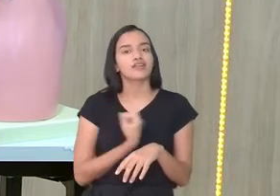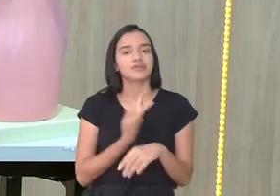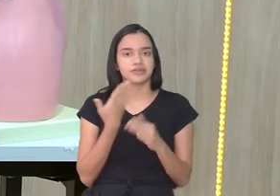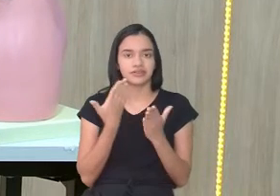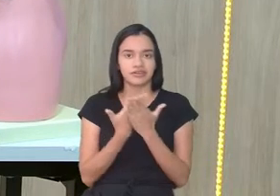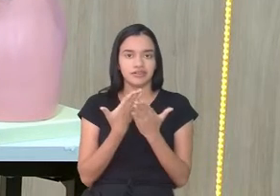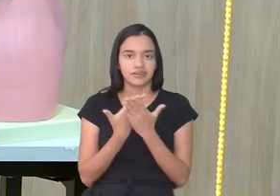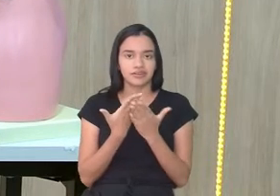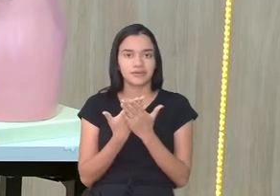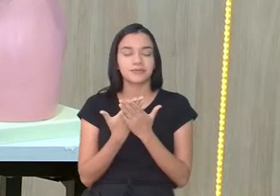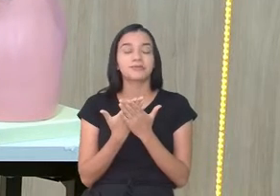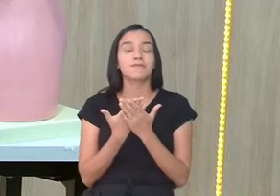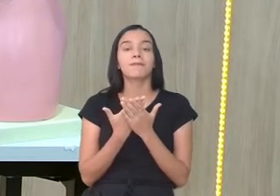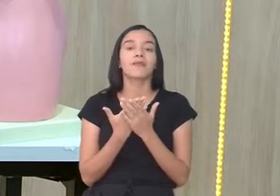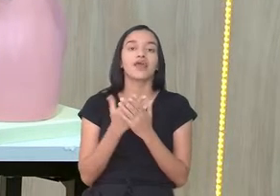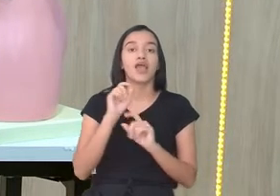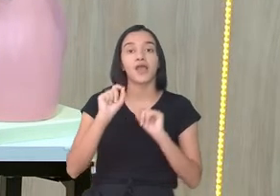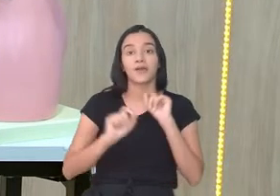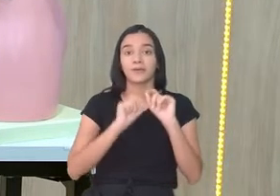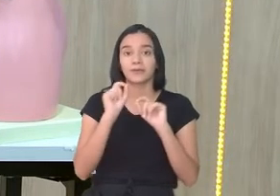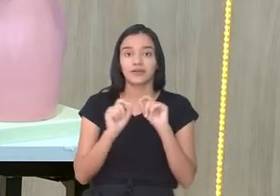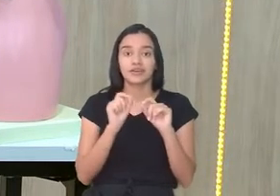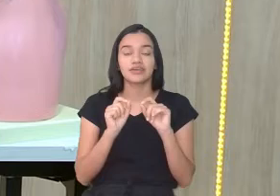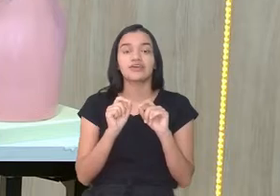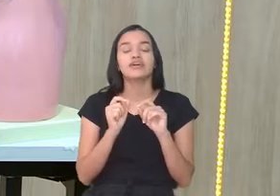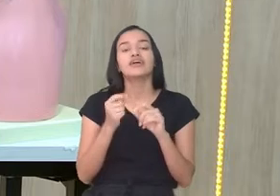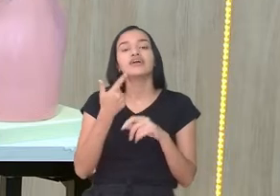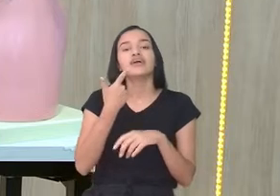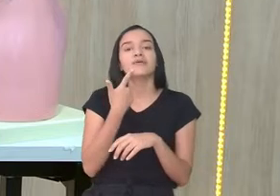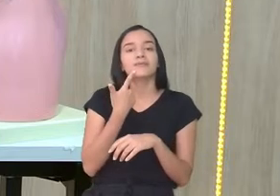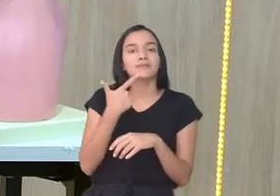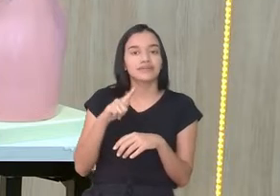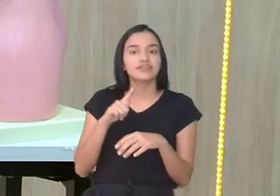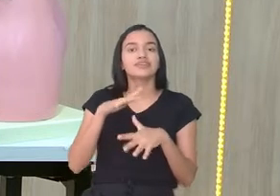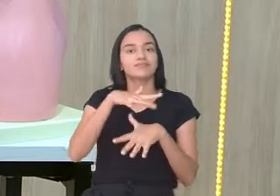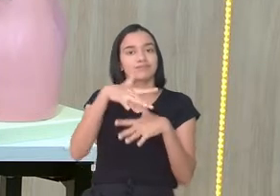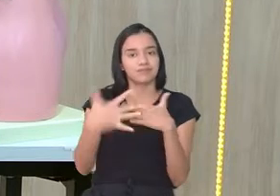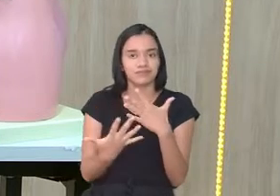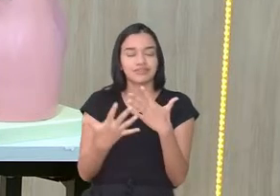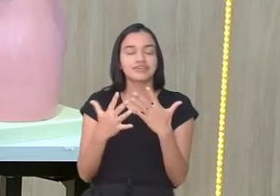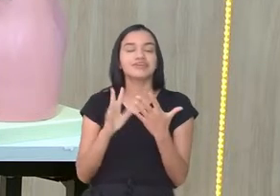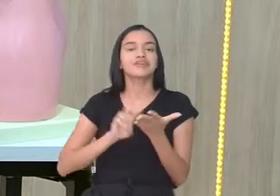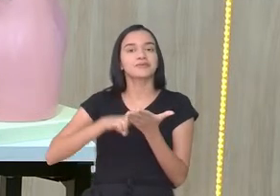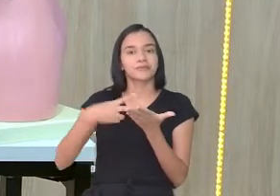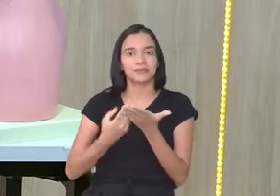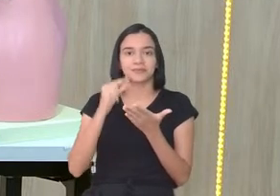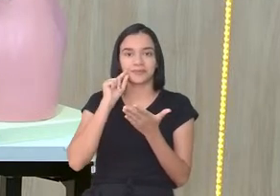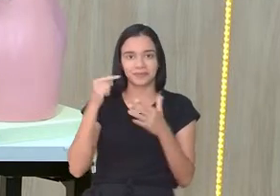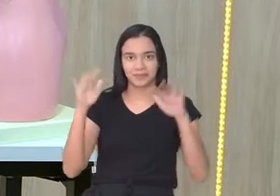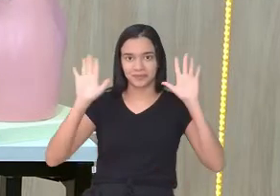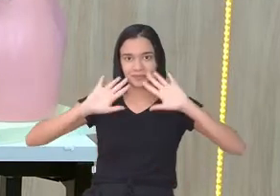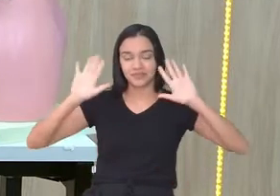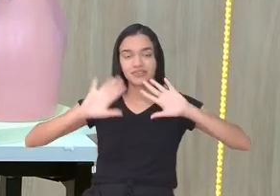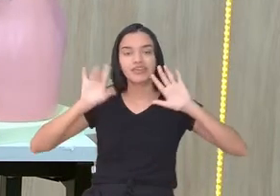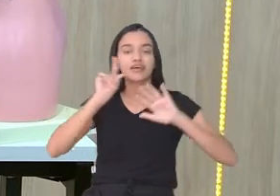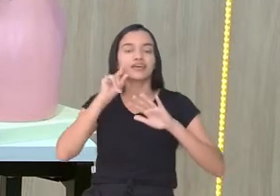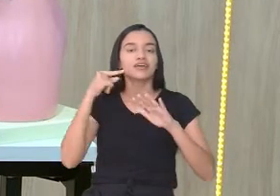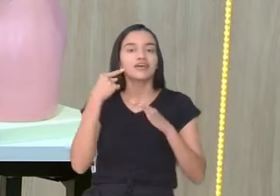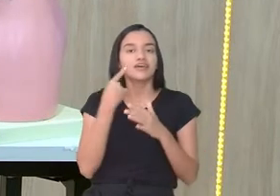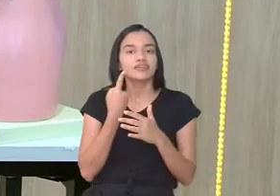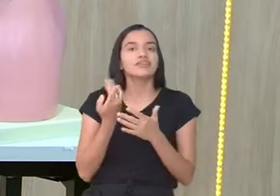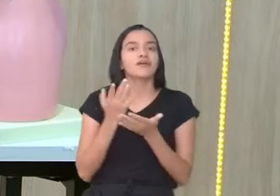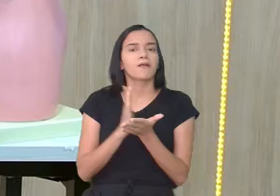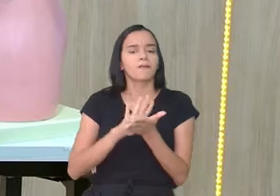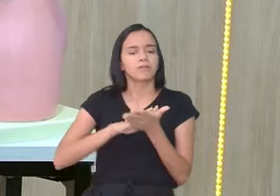aulas, elas são transmitidas aí pela linguagem de Libras, né? Nós estamos com a nossa querida Midian, que vai